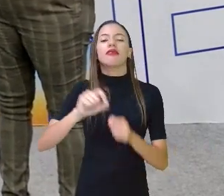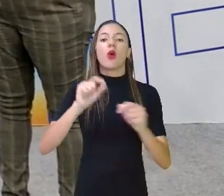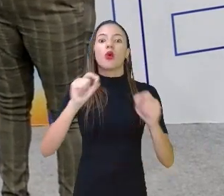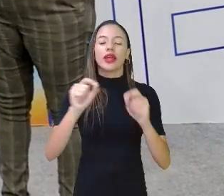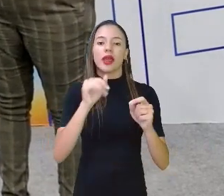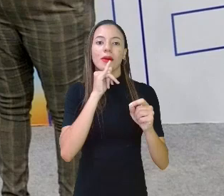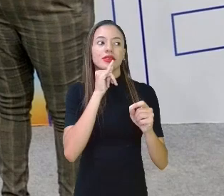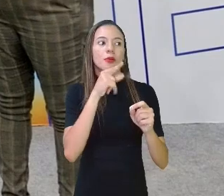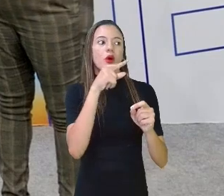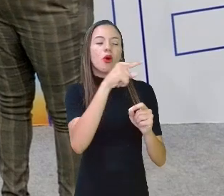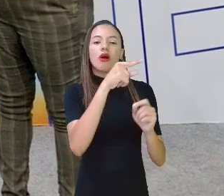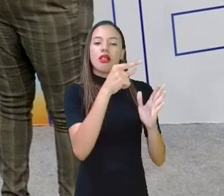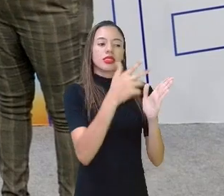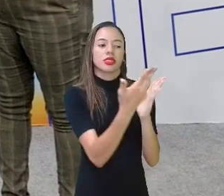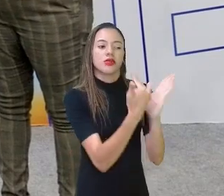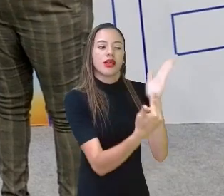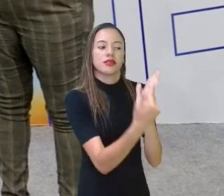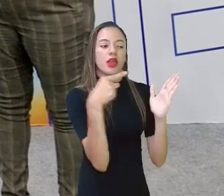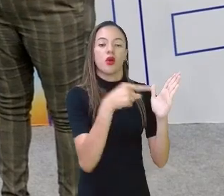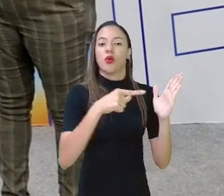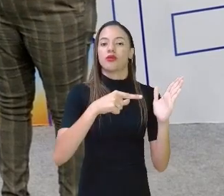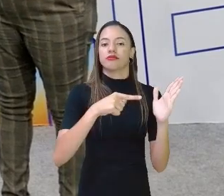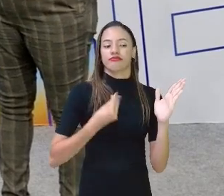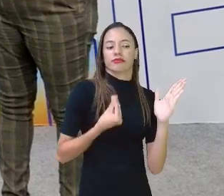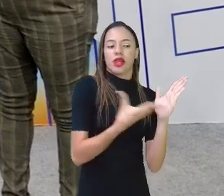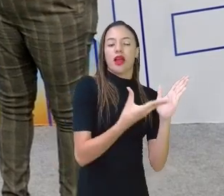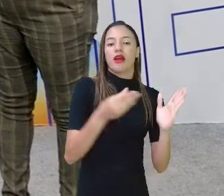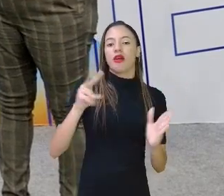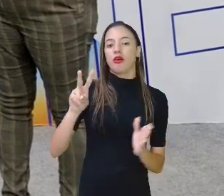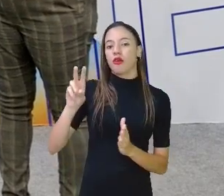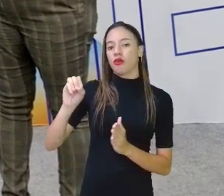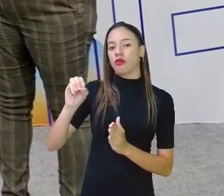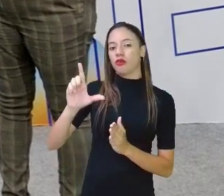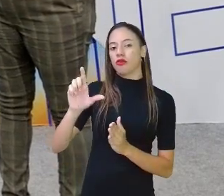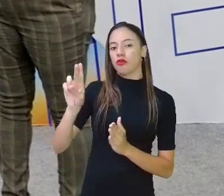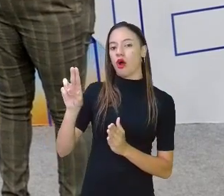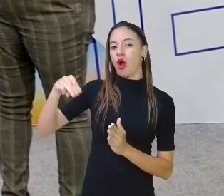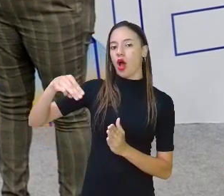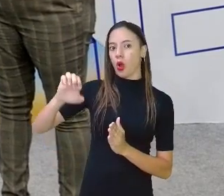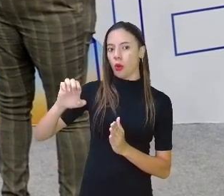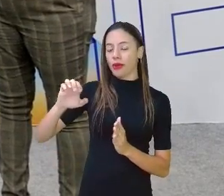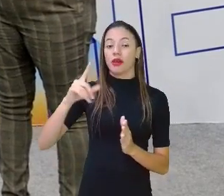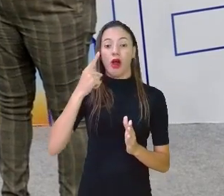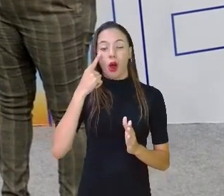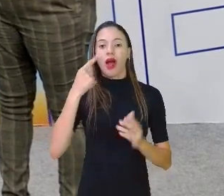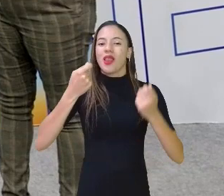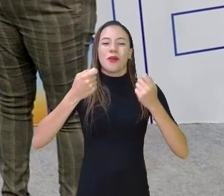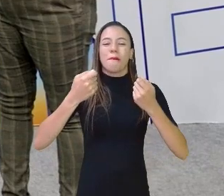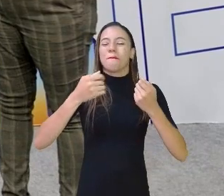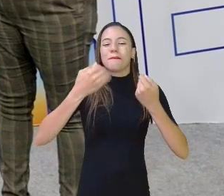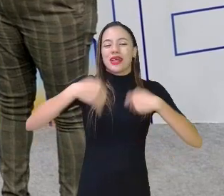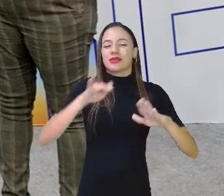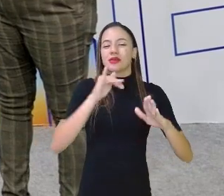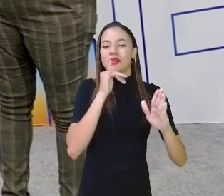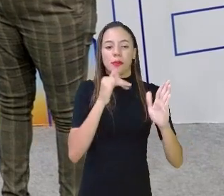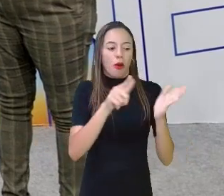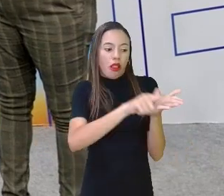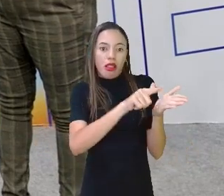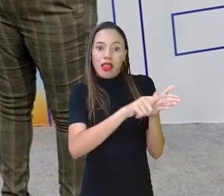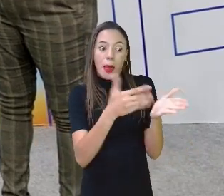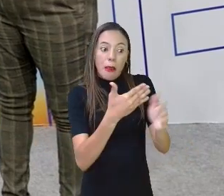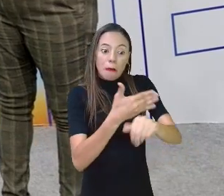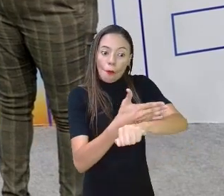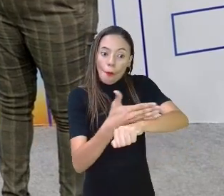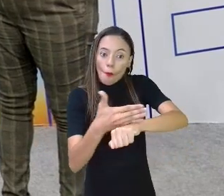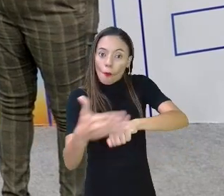Que Não é ótimo. Então, não deixa espaço branco, porque tem que estar todo coberto. E se você quiser, você